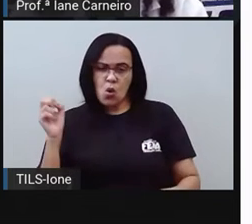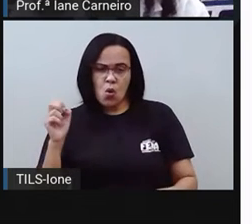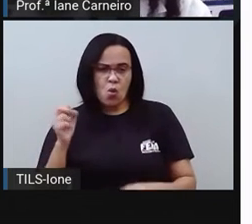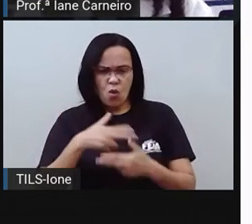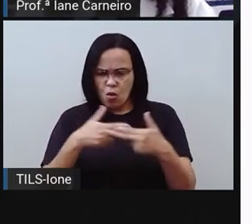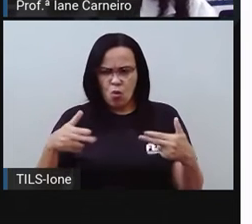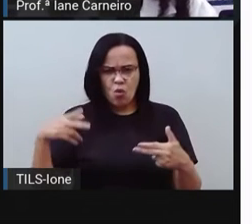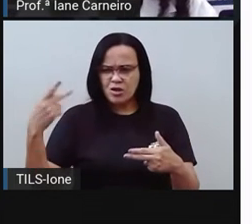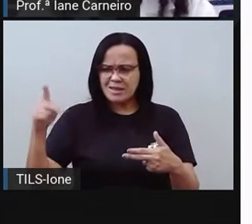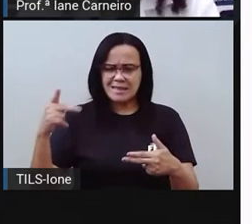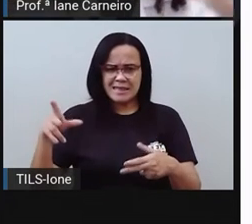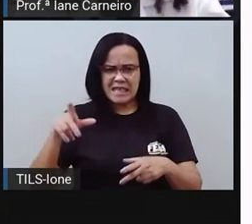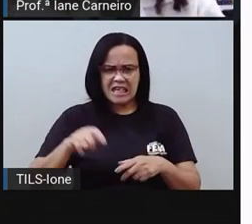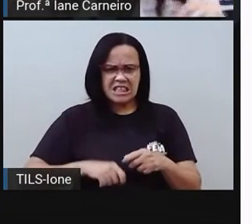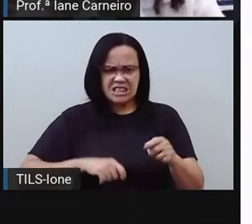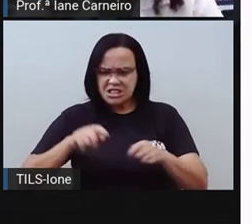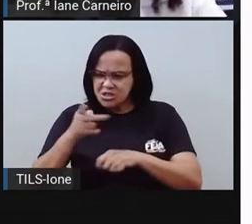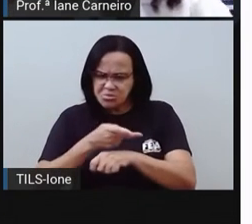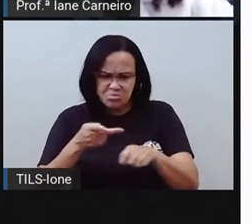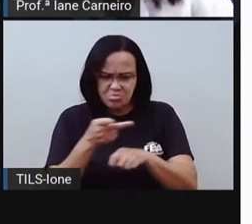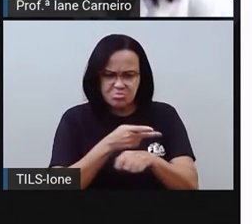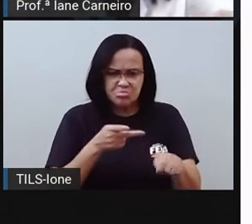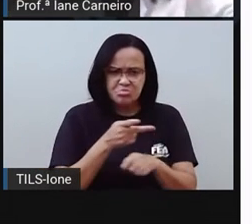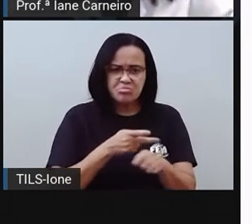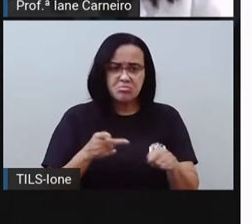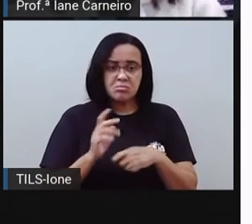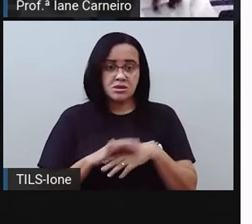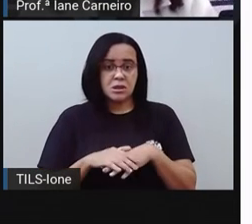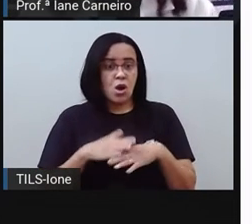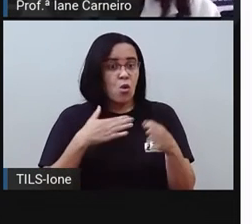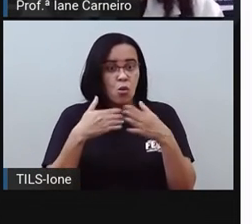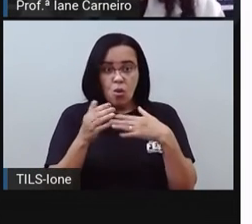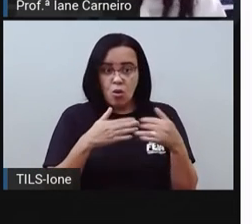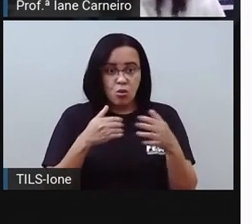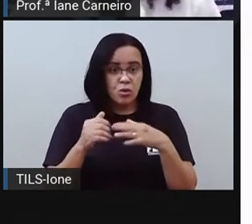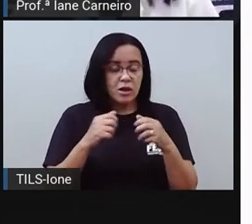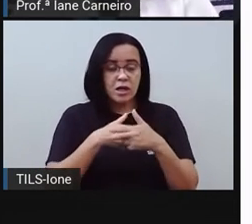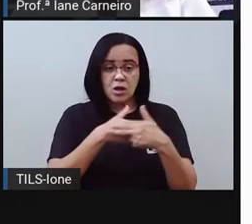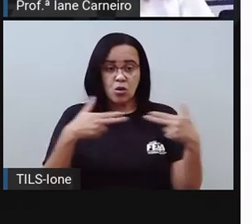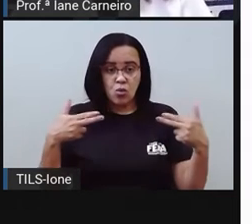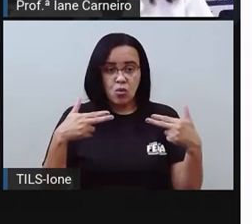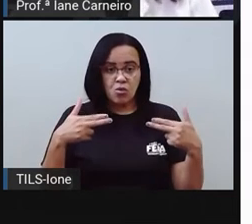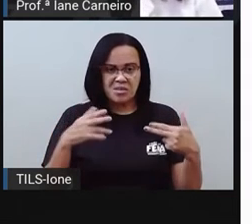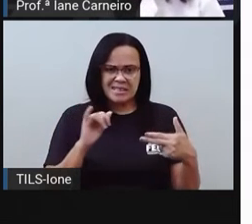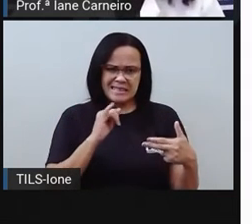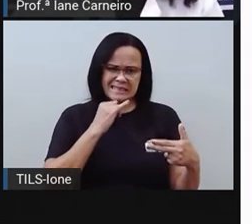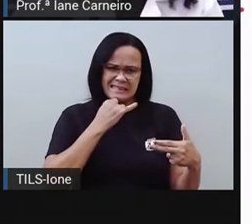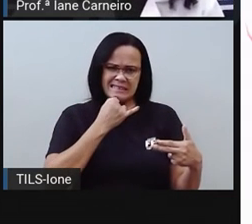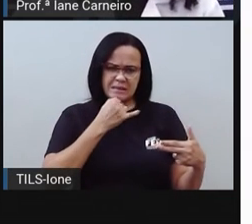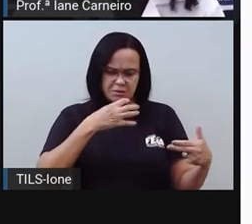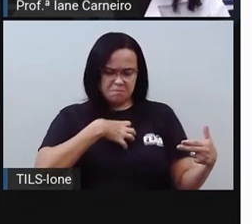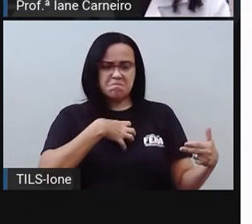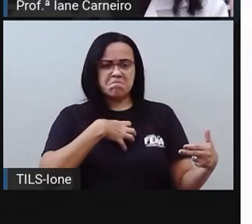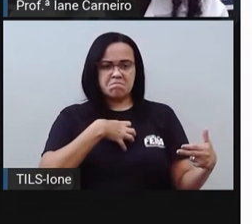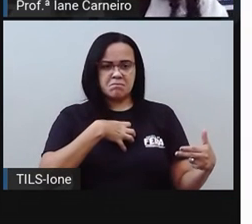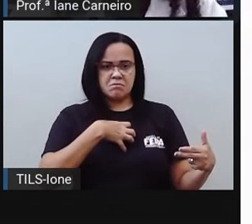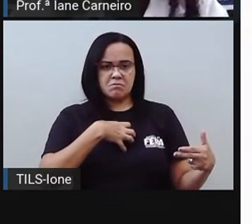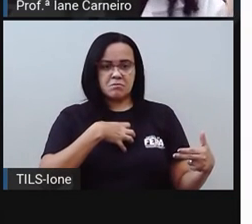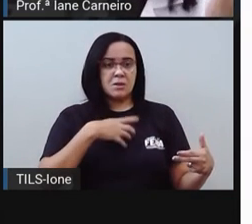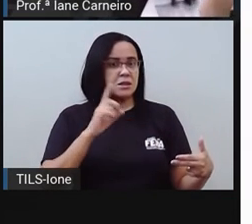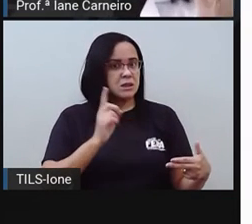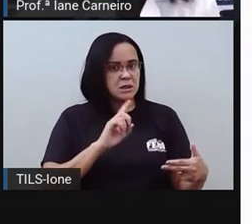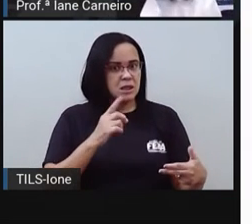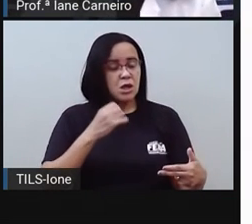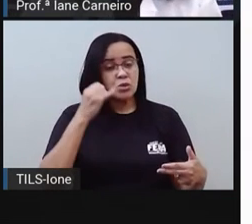colega sem permissão. O que é que a gente precisa fazer? A gente vai ficar triste para o resto da vida? Não, né? A gente faz o quê?